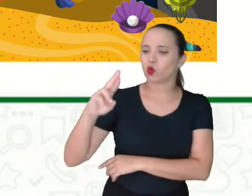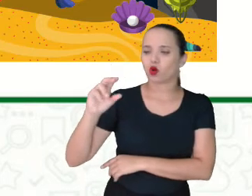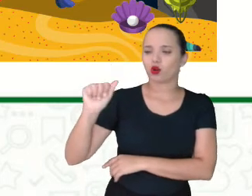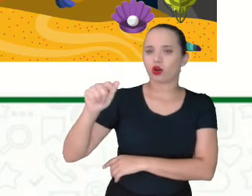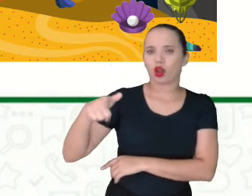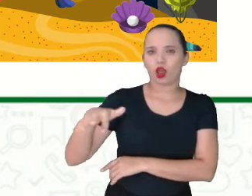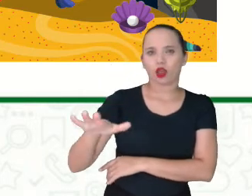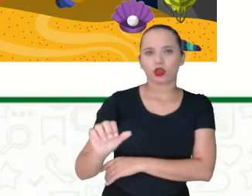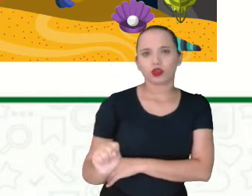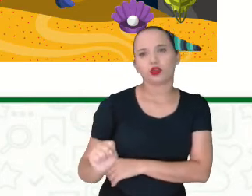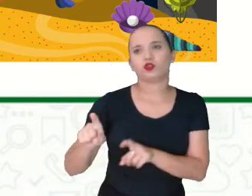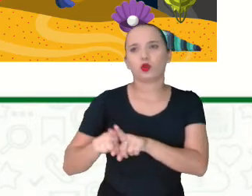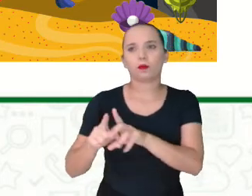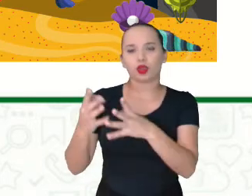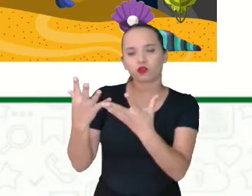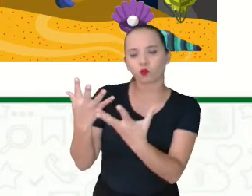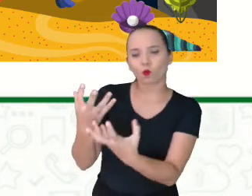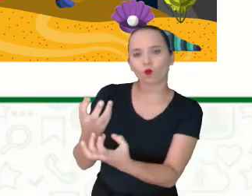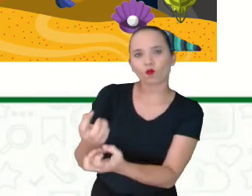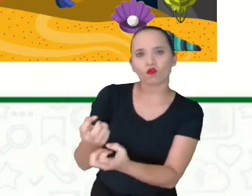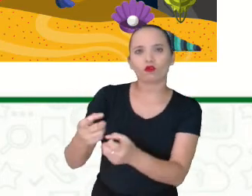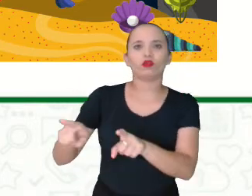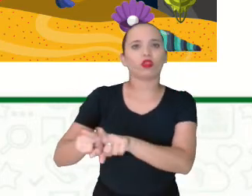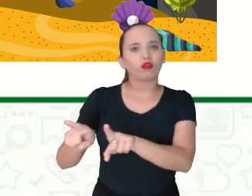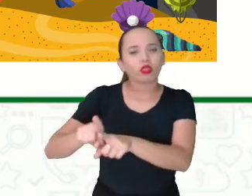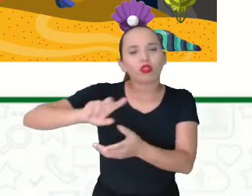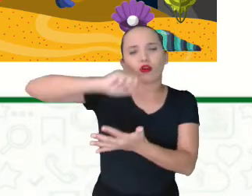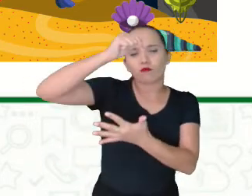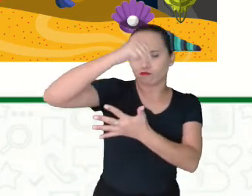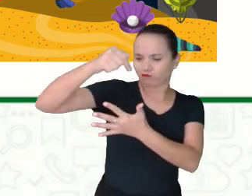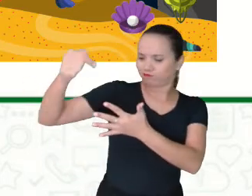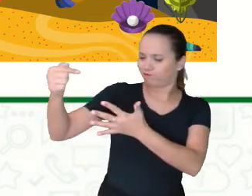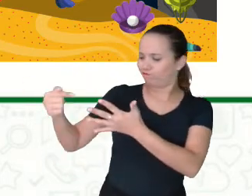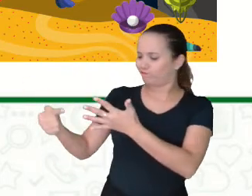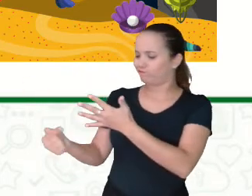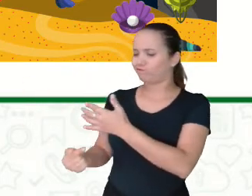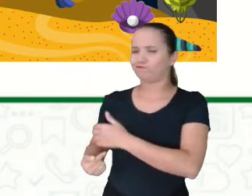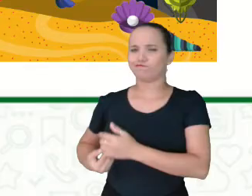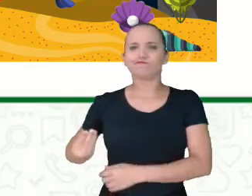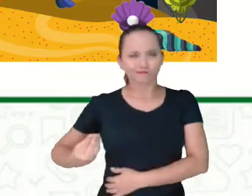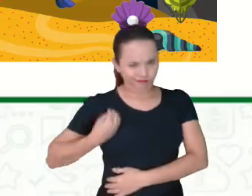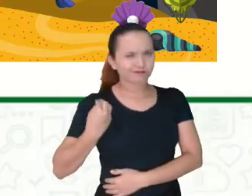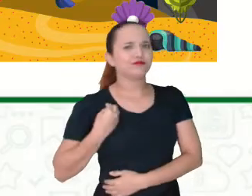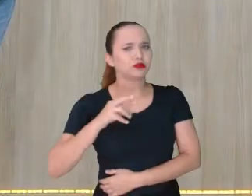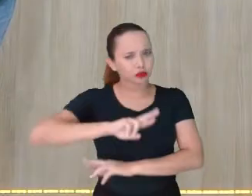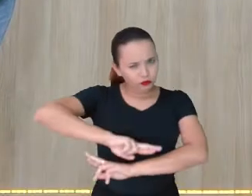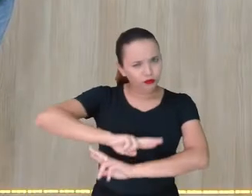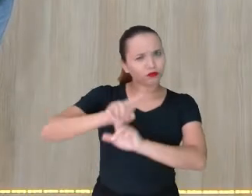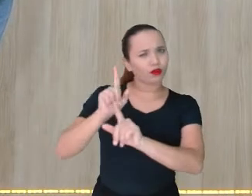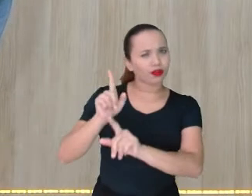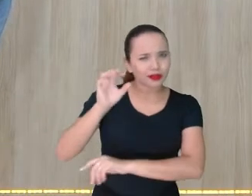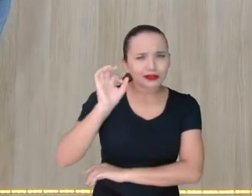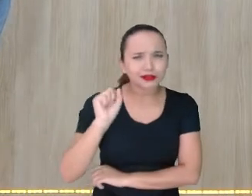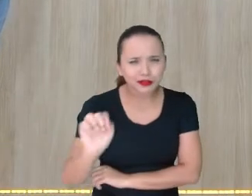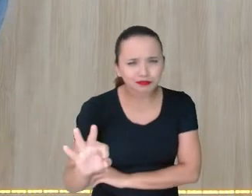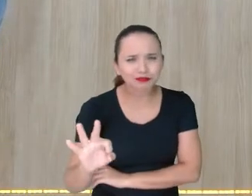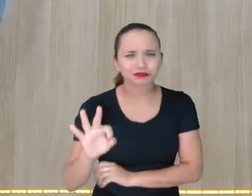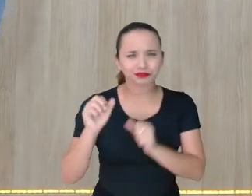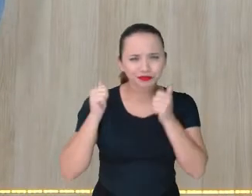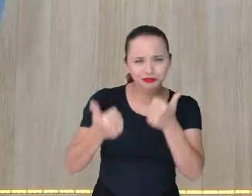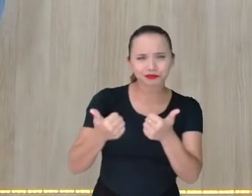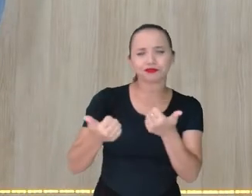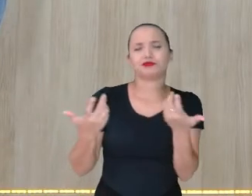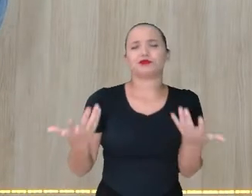Esponjas, né? Então, a gente está vendo uma série de seres vivos aí bem diferentes, né? Na